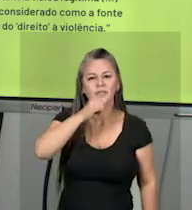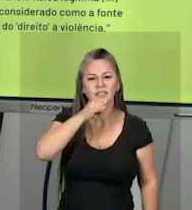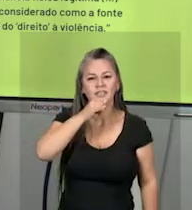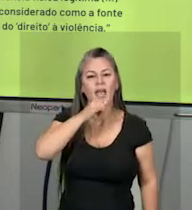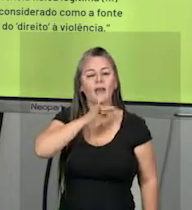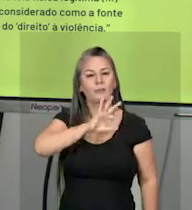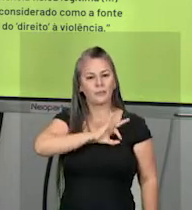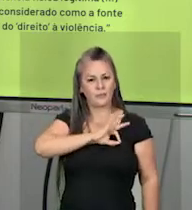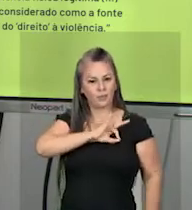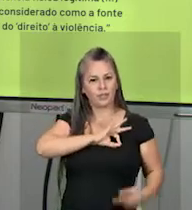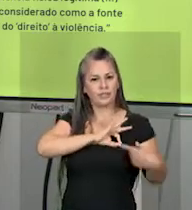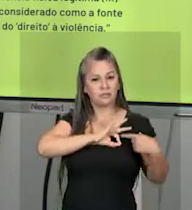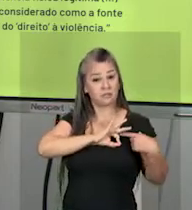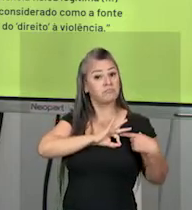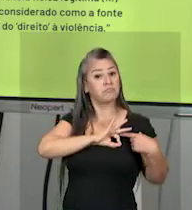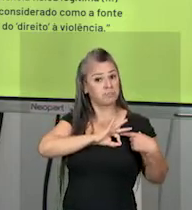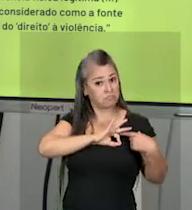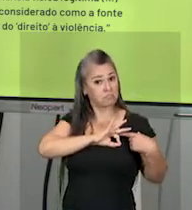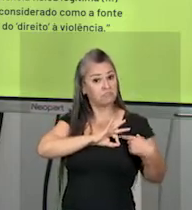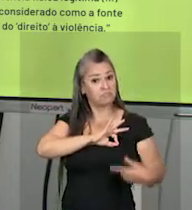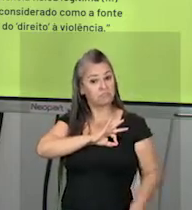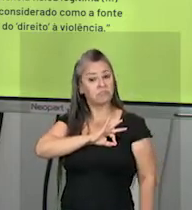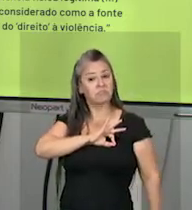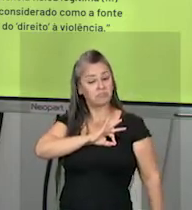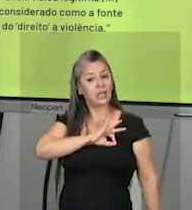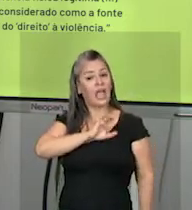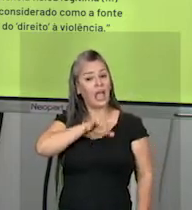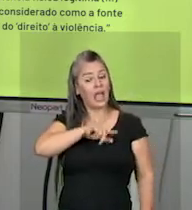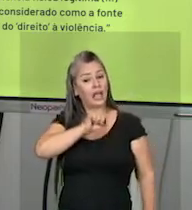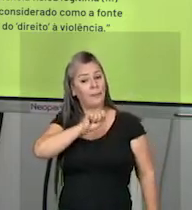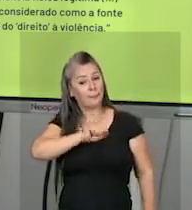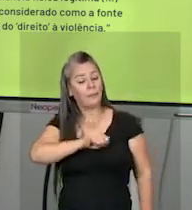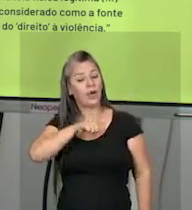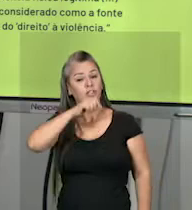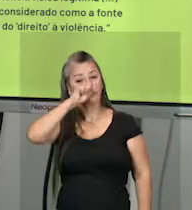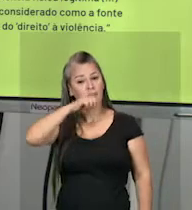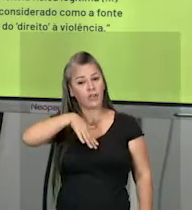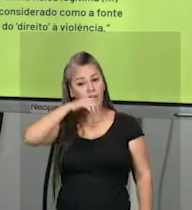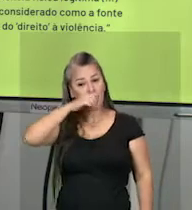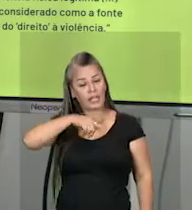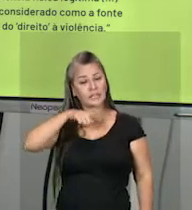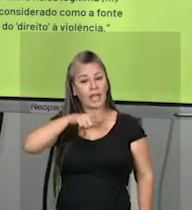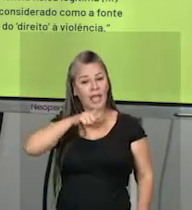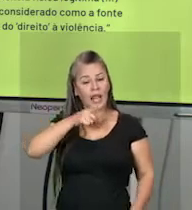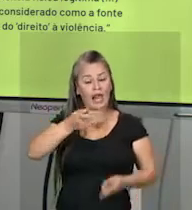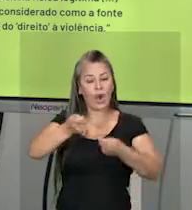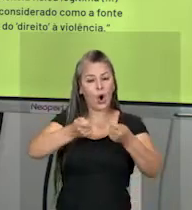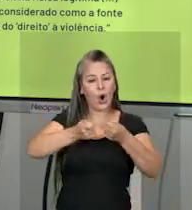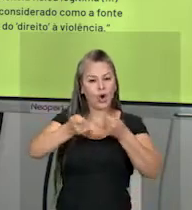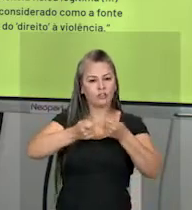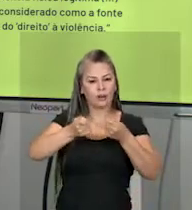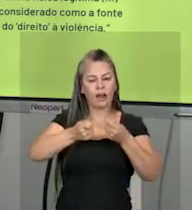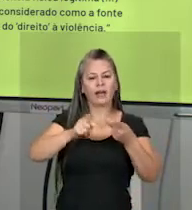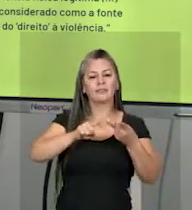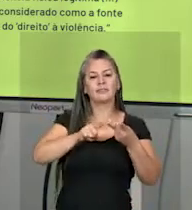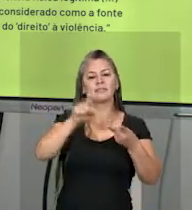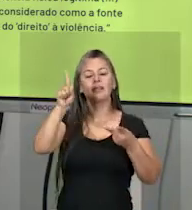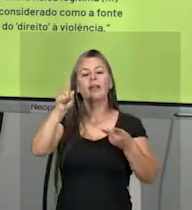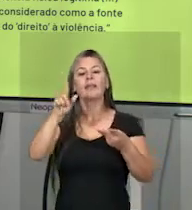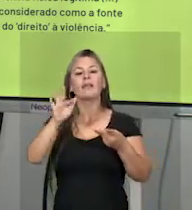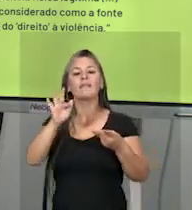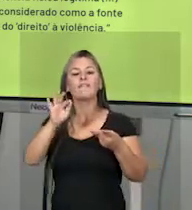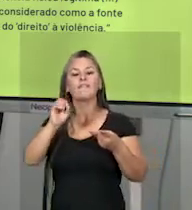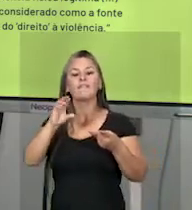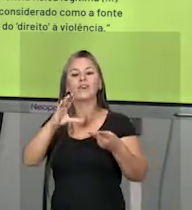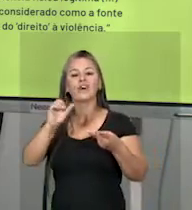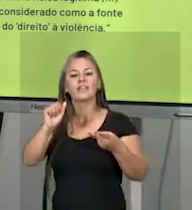é dado, elas são responsáveis por manter a ordem e a organização dentro da sociedade, e a gente tem as nossas forças armadas, que são